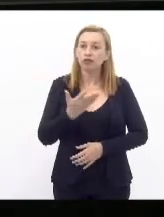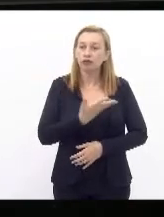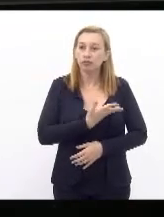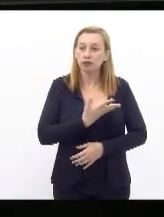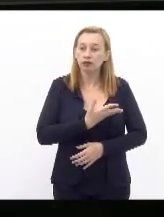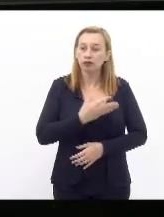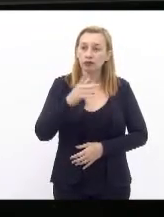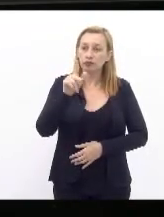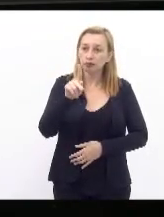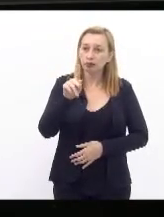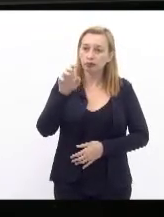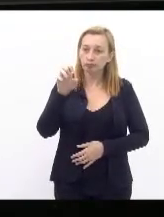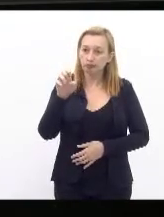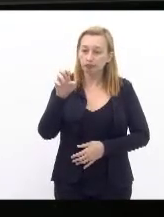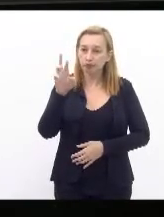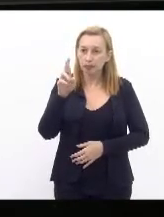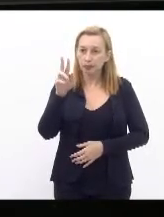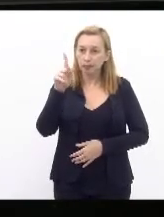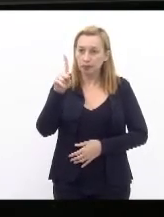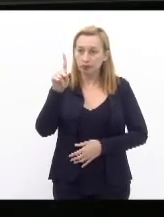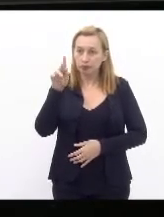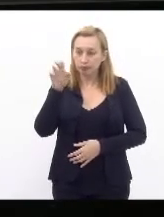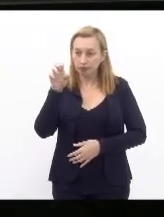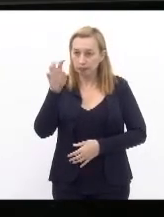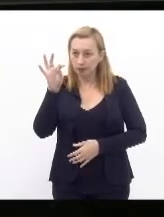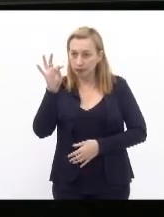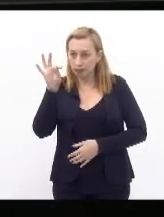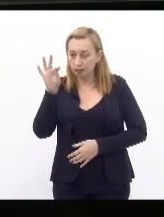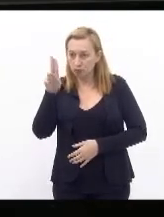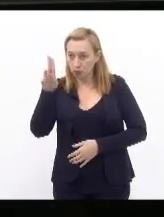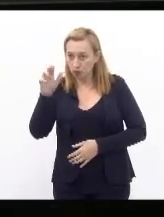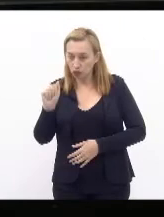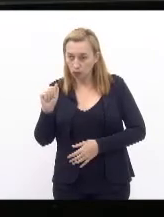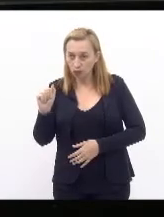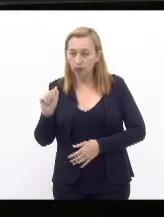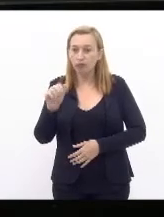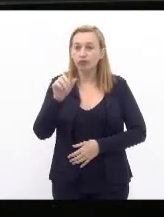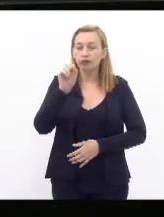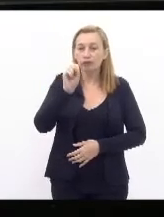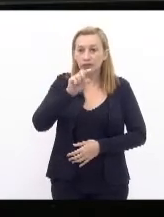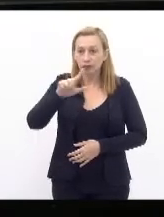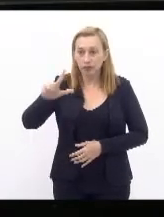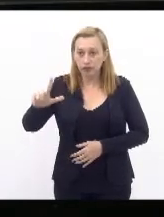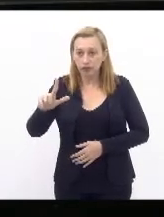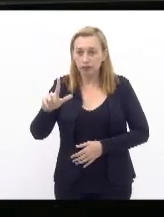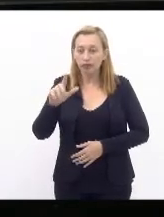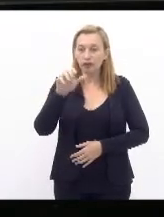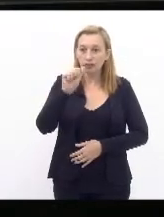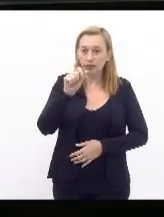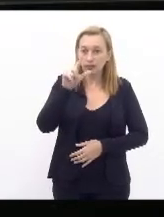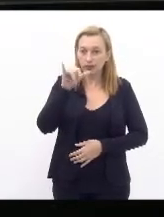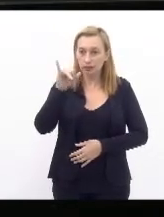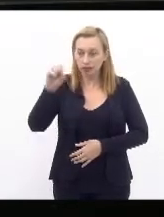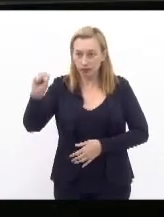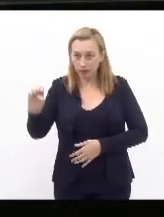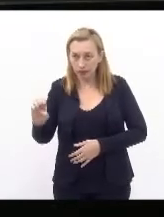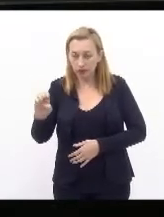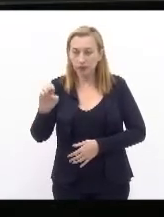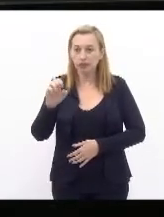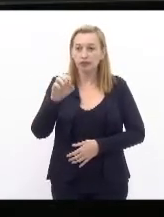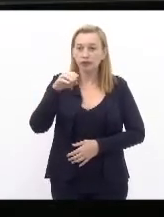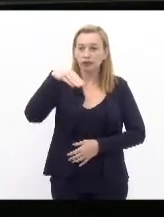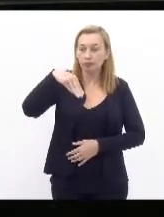querida Perpétua, nosso querido Daniel Almeida, Alice Portugal,